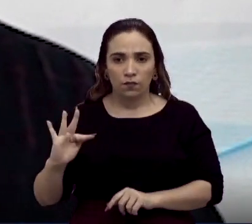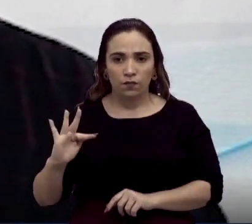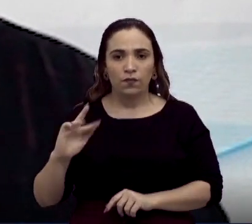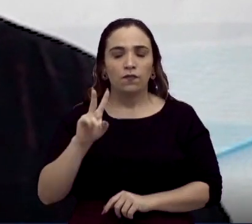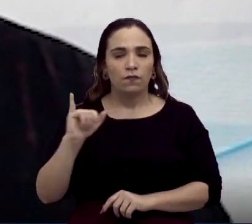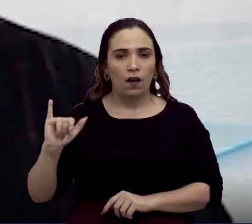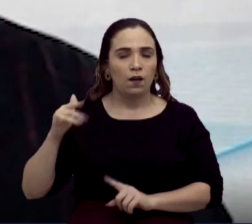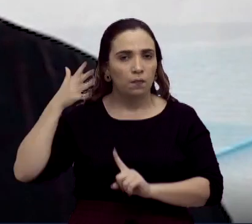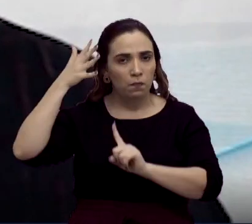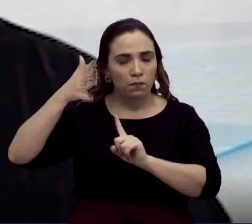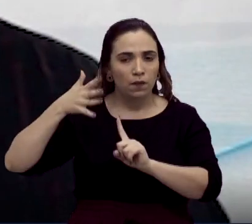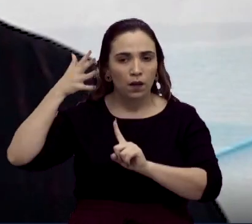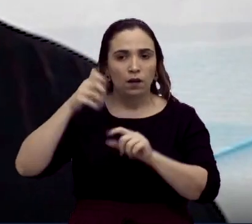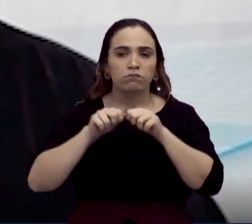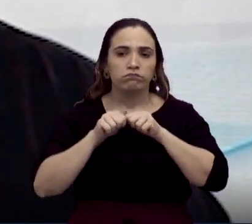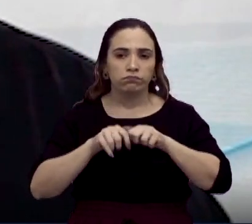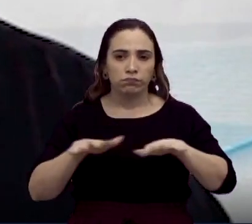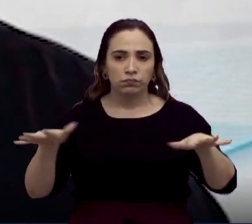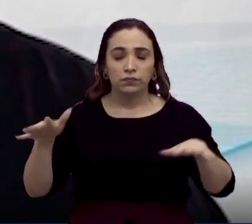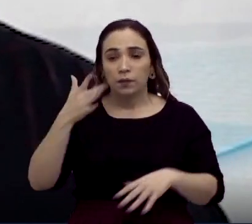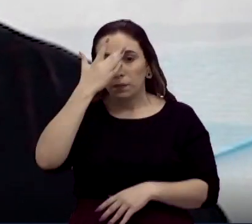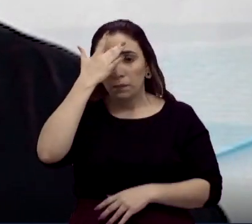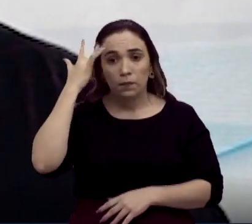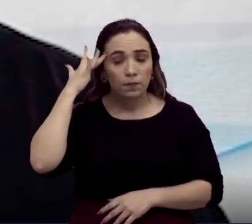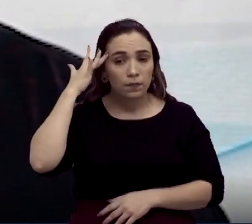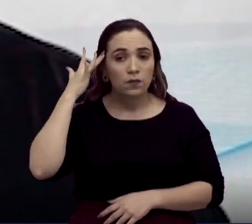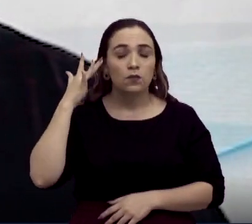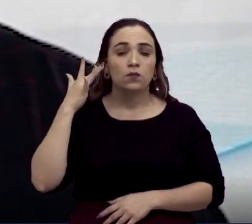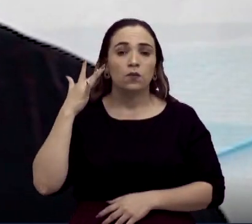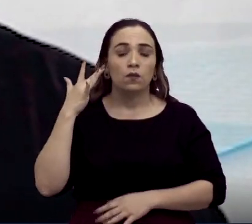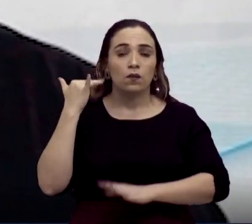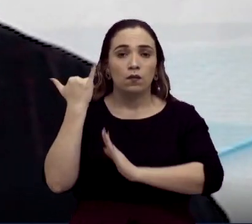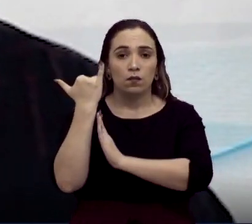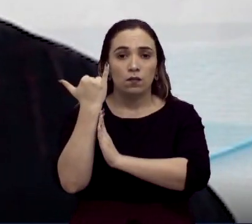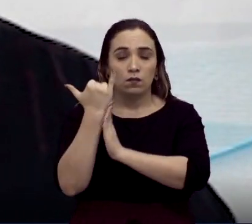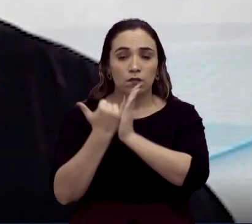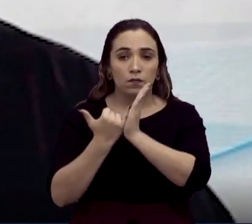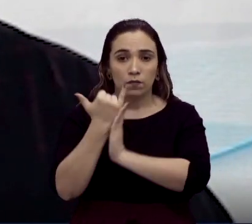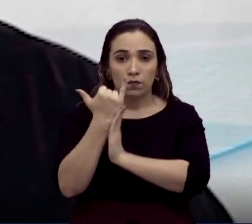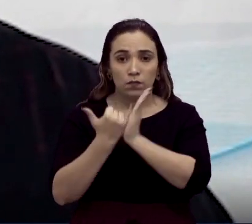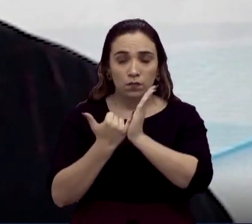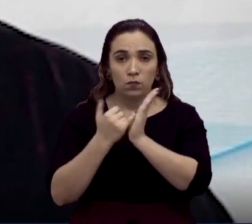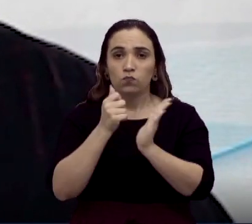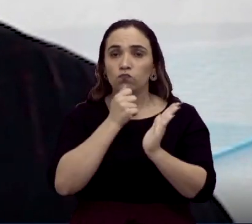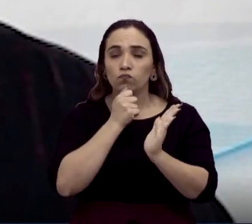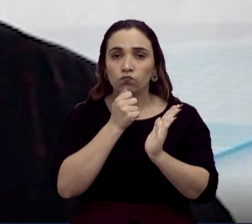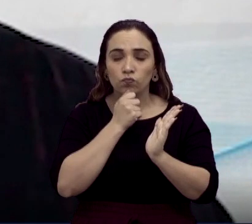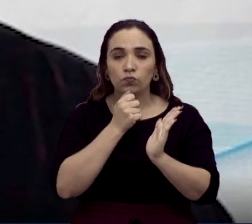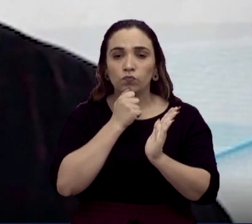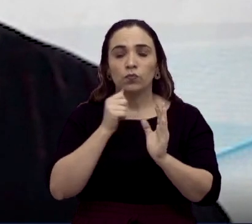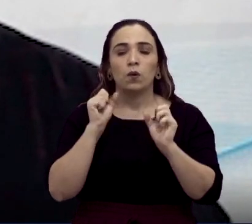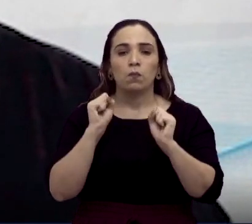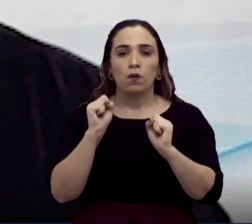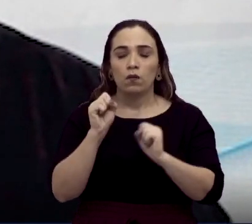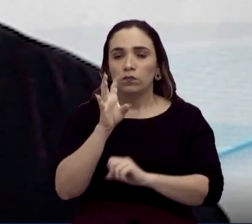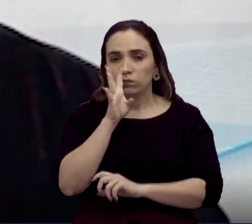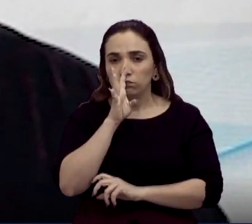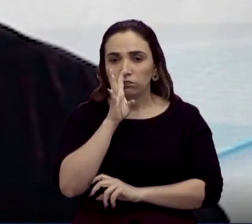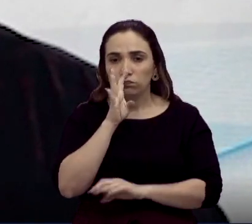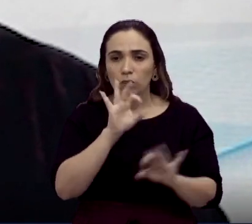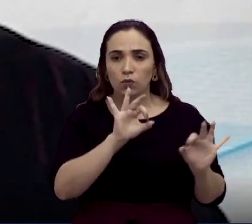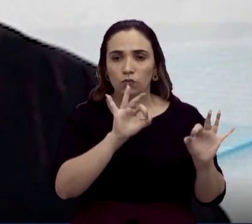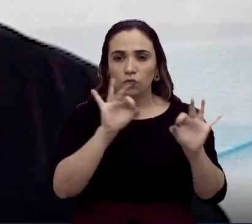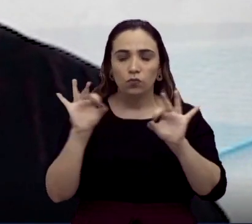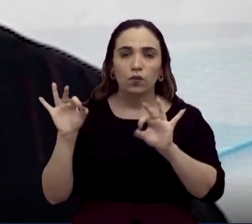palestra. Quem é ouvinte, ou seja, quem não se inscreveu via Simpla, pode colocar nome completo e e-mail